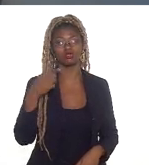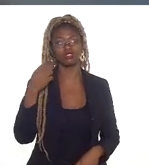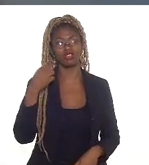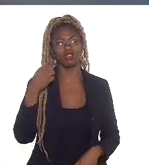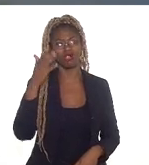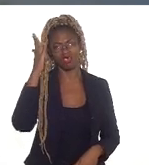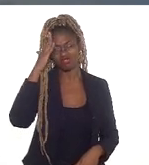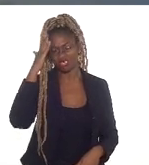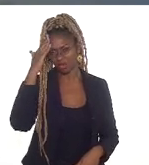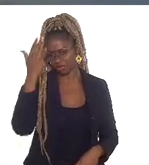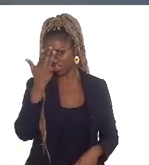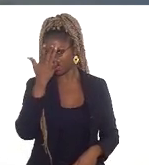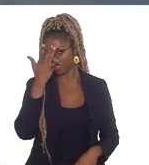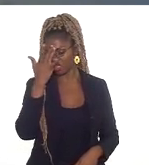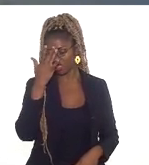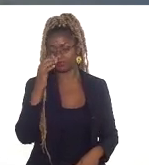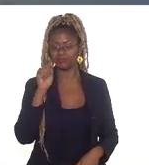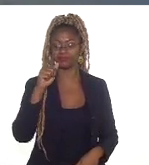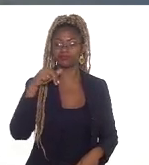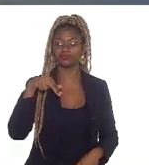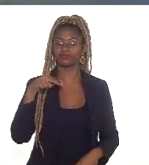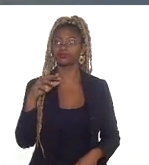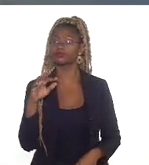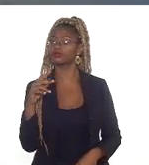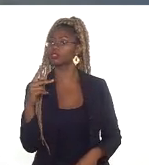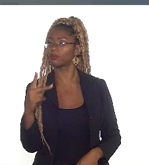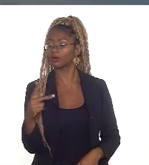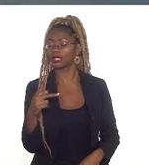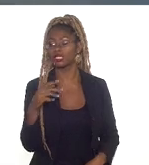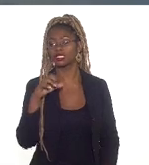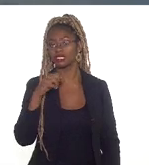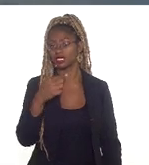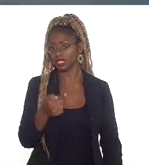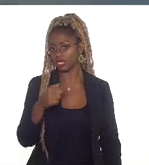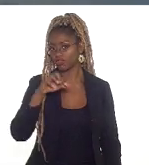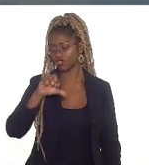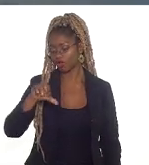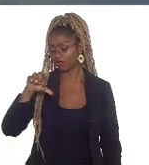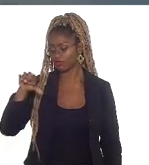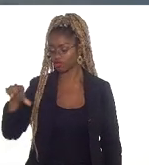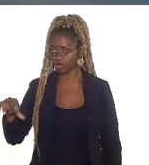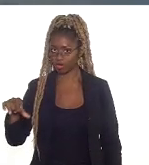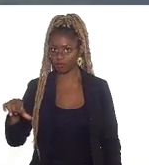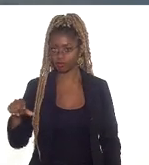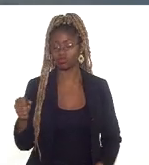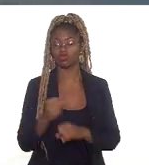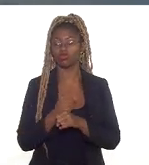cor, resolução ANP 799 de 2019,